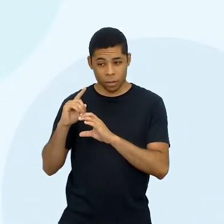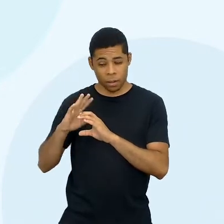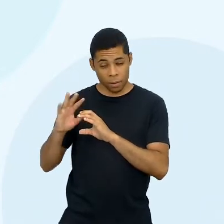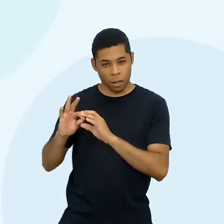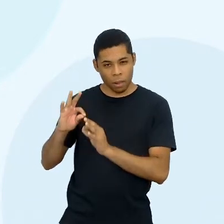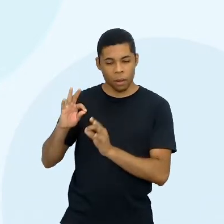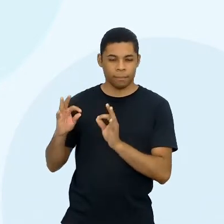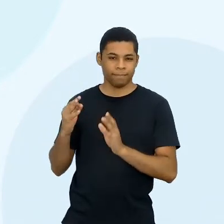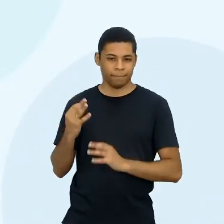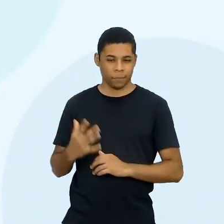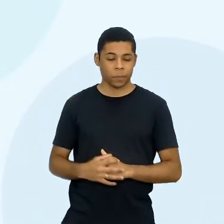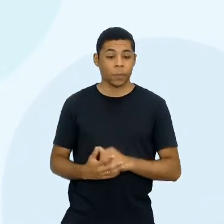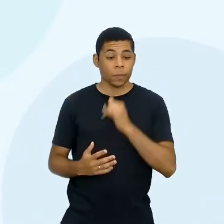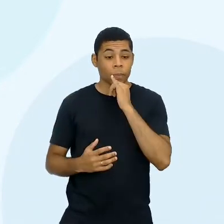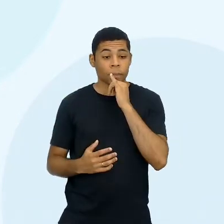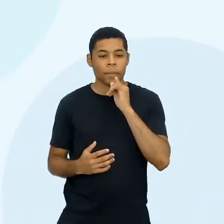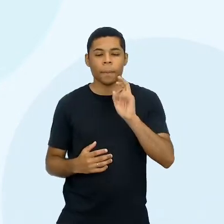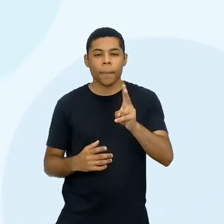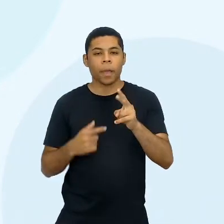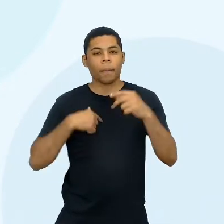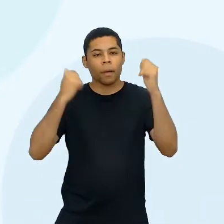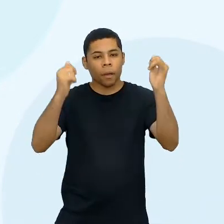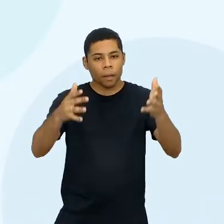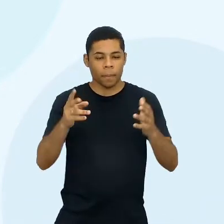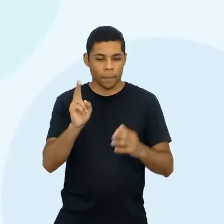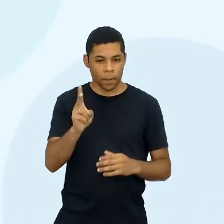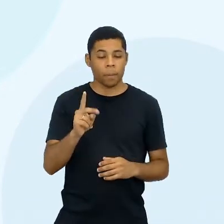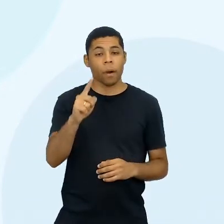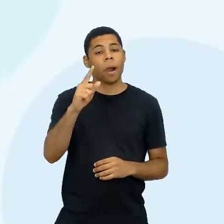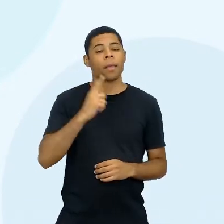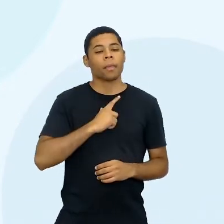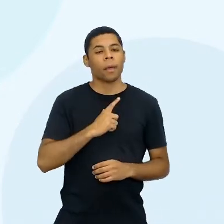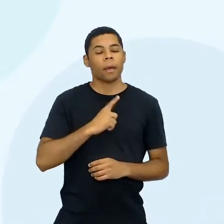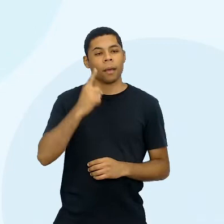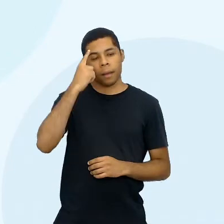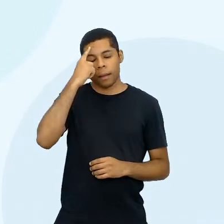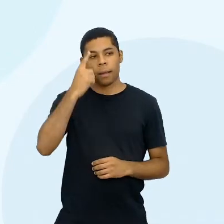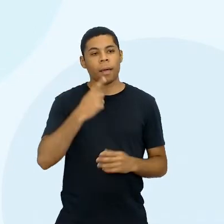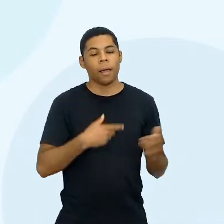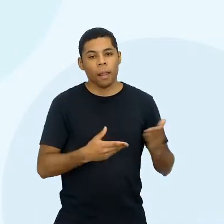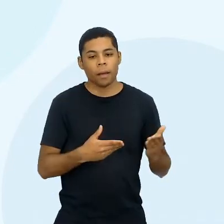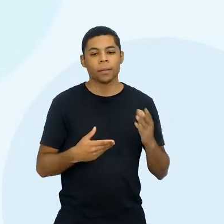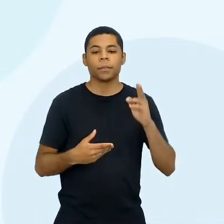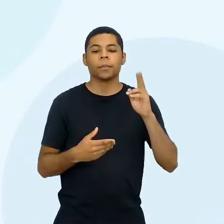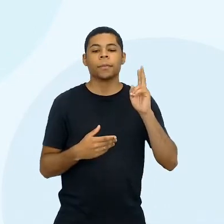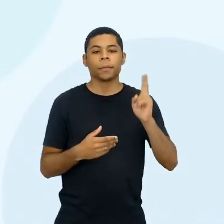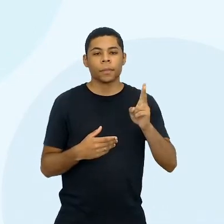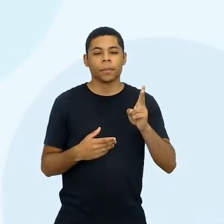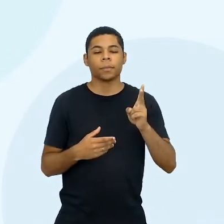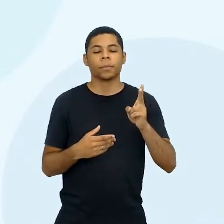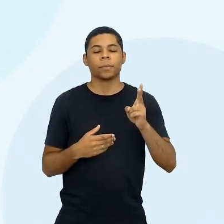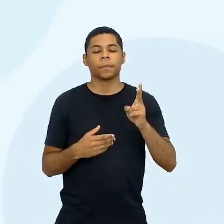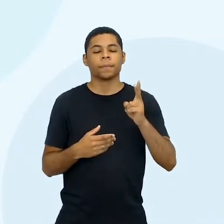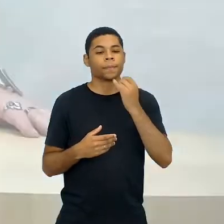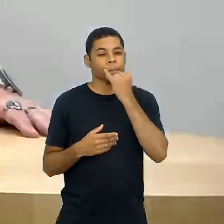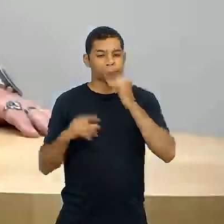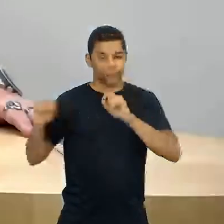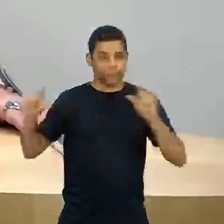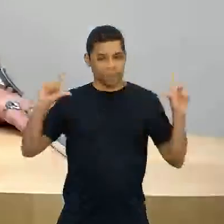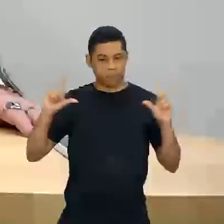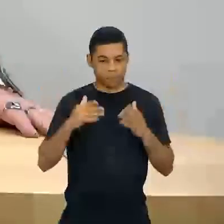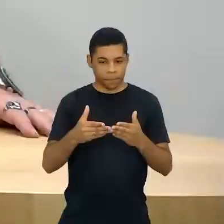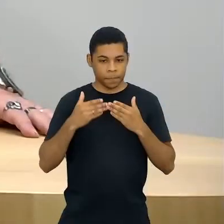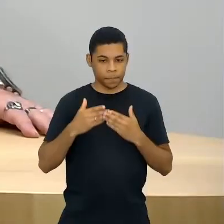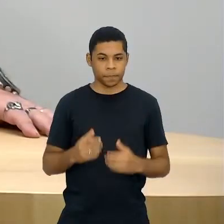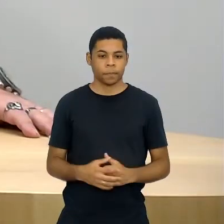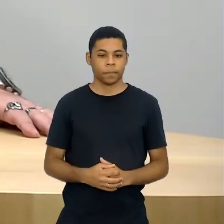milimétricas. É aquela questão, né, de nós termos, né, essa relação aí da questão. Volta aqui para mim, por